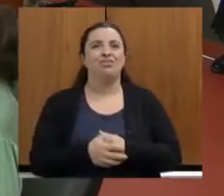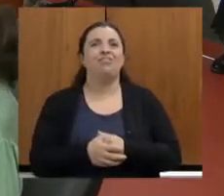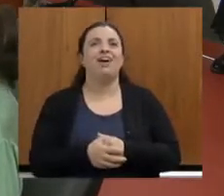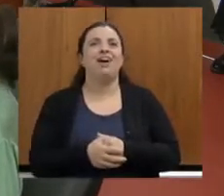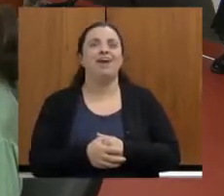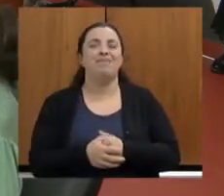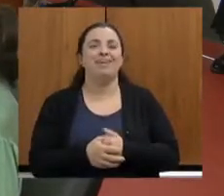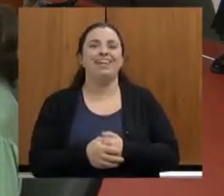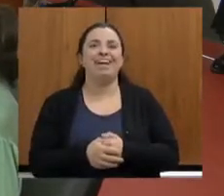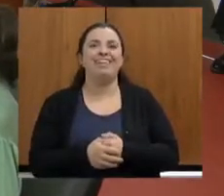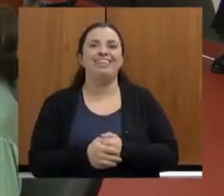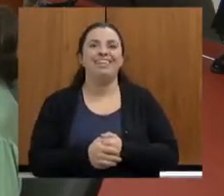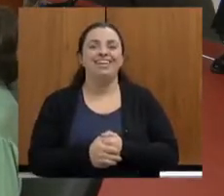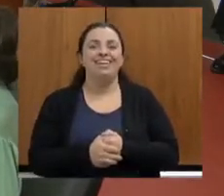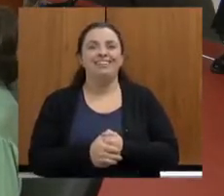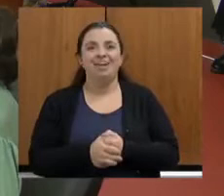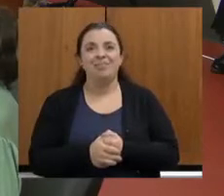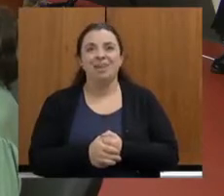E aí